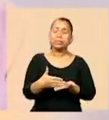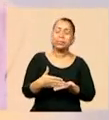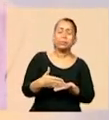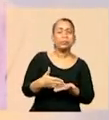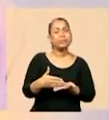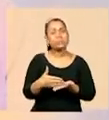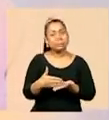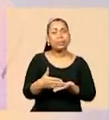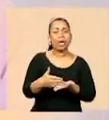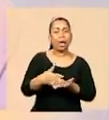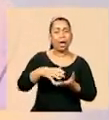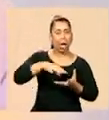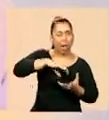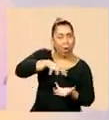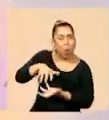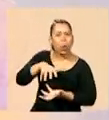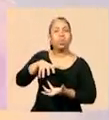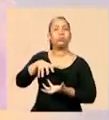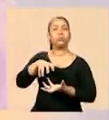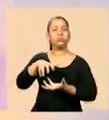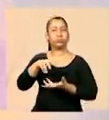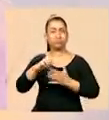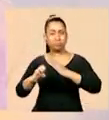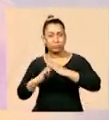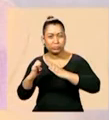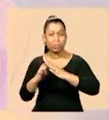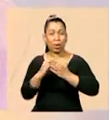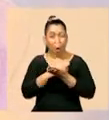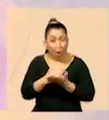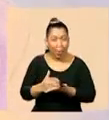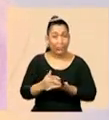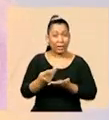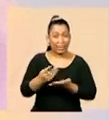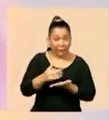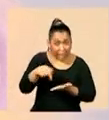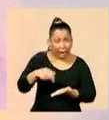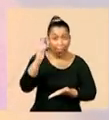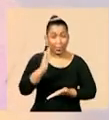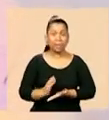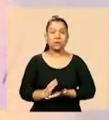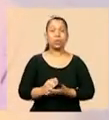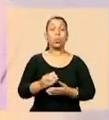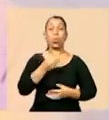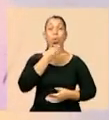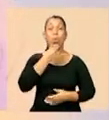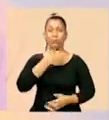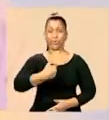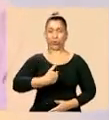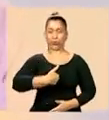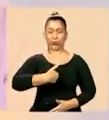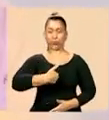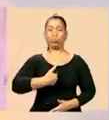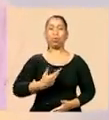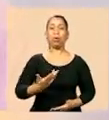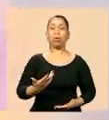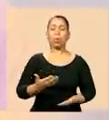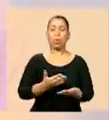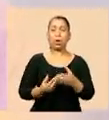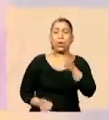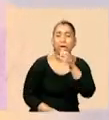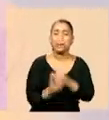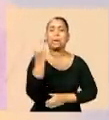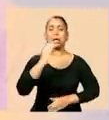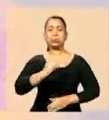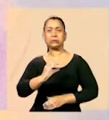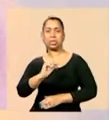começa, a Revolução Industrial ela demora mais um pouco para começar no Brasil, e com Getúlio Vargas, quando cria-se a